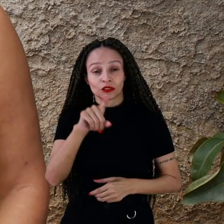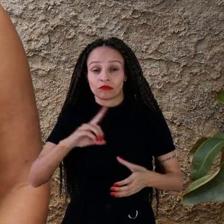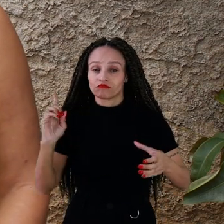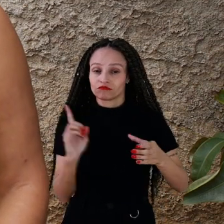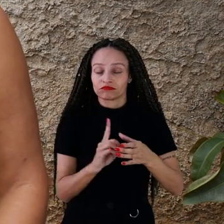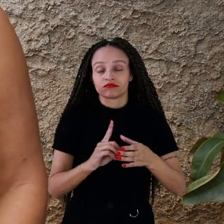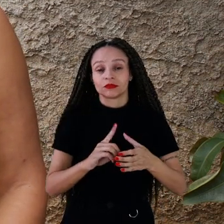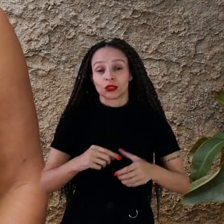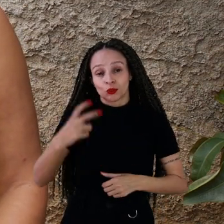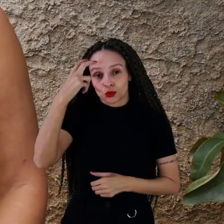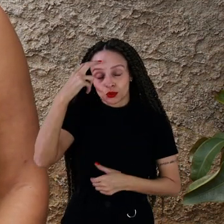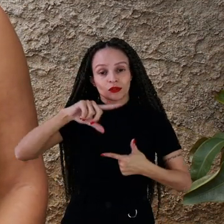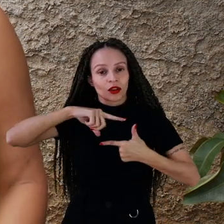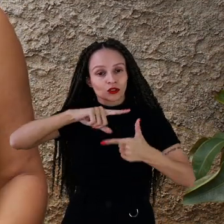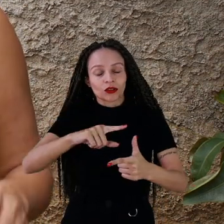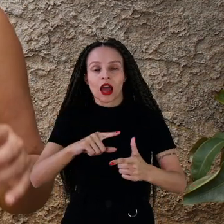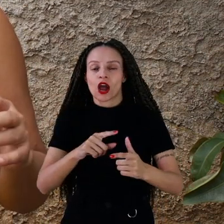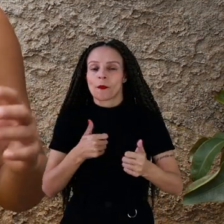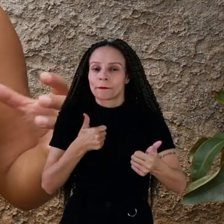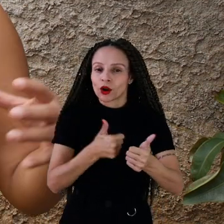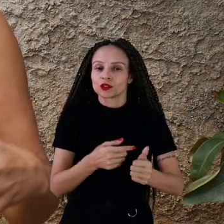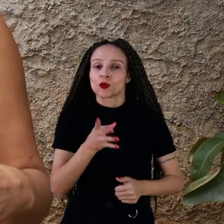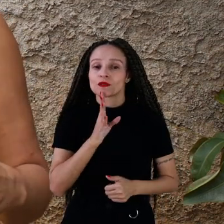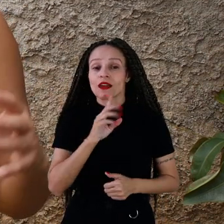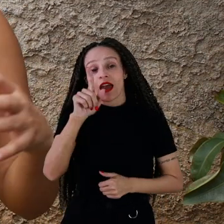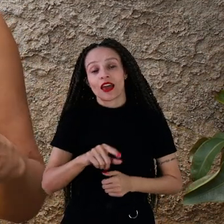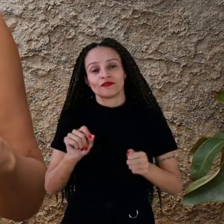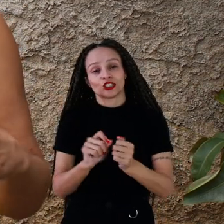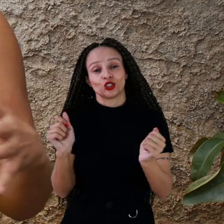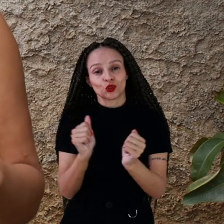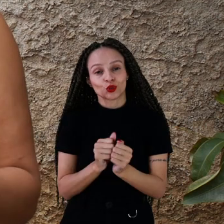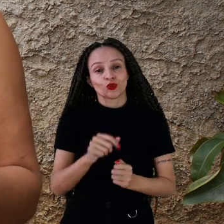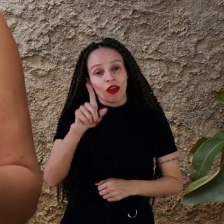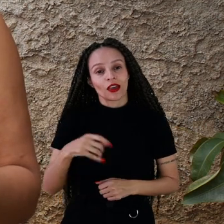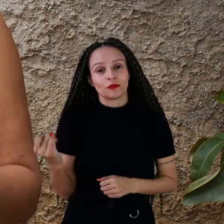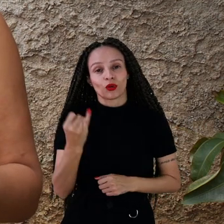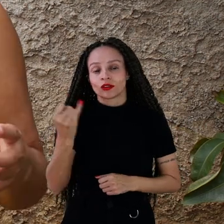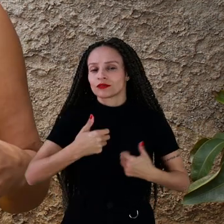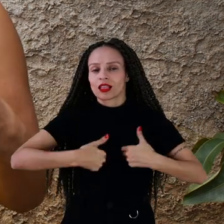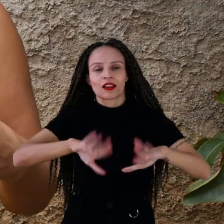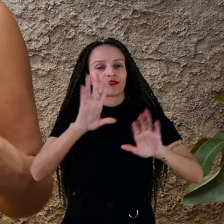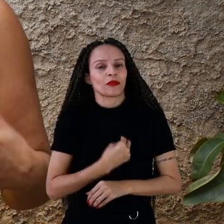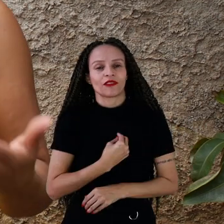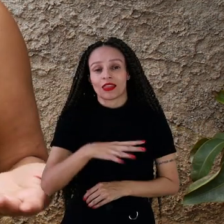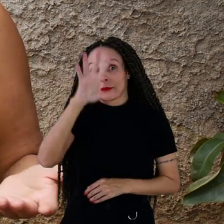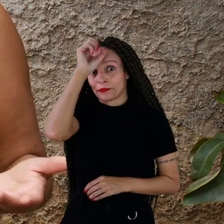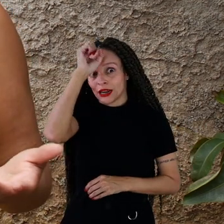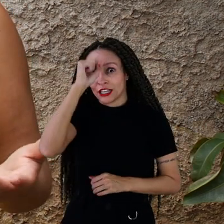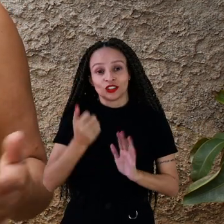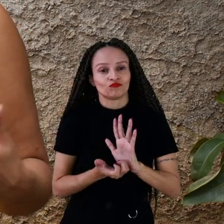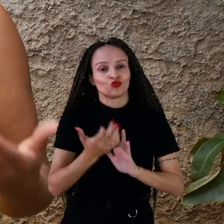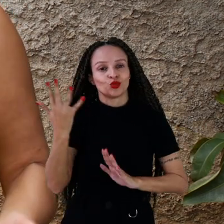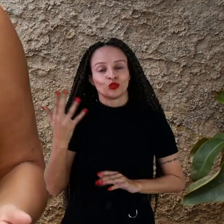isso. Porque você fazer parte da cultura tradicional, estar próximo, conhecer, é o fazer junto, né? Essa é a importância, acho que a gente leva